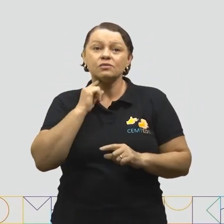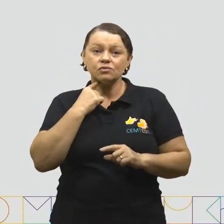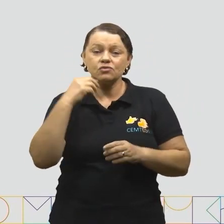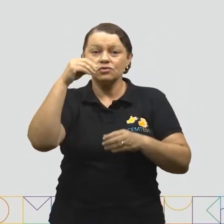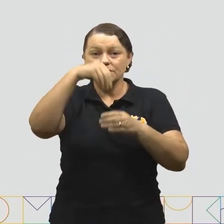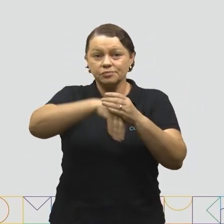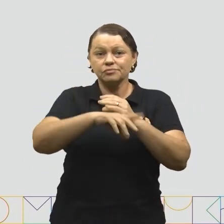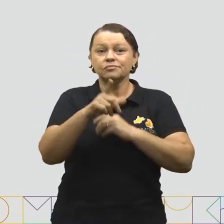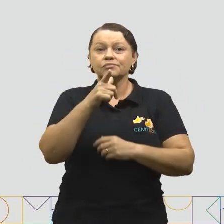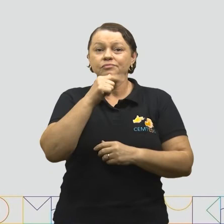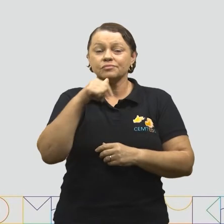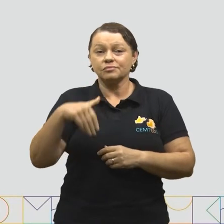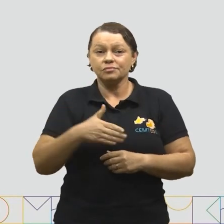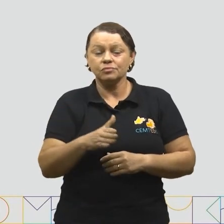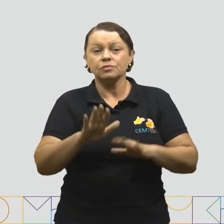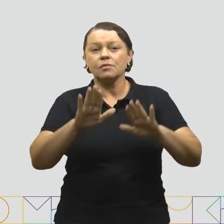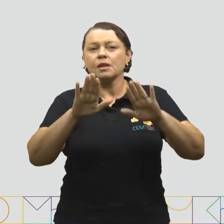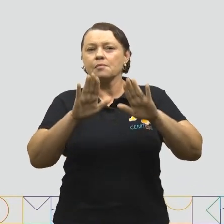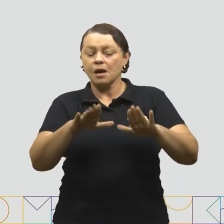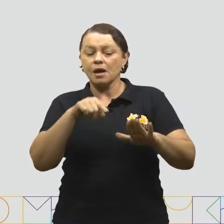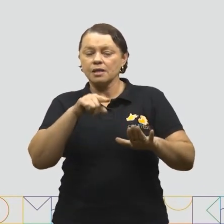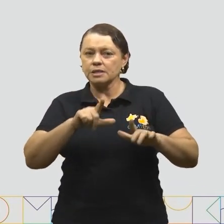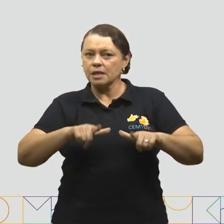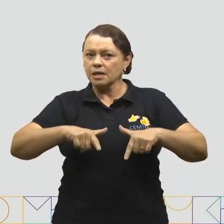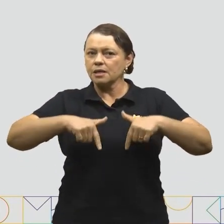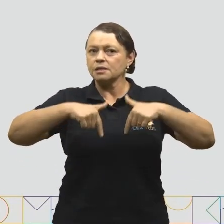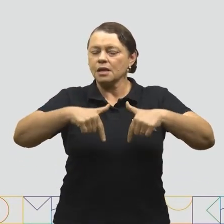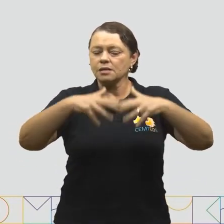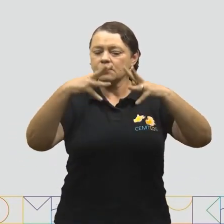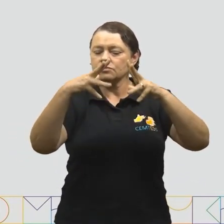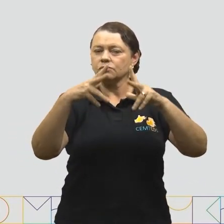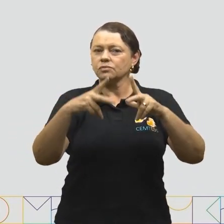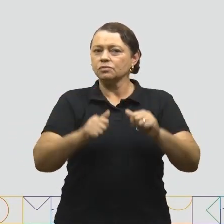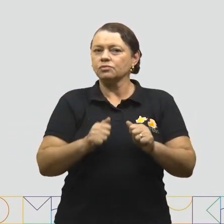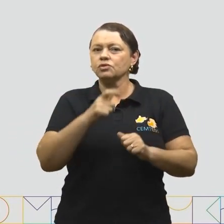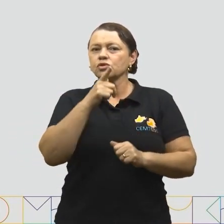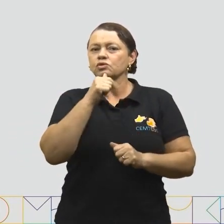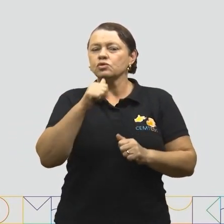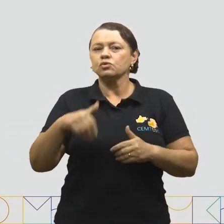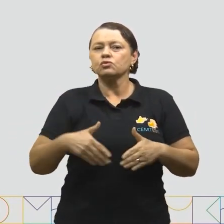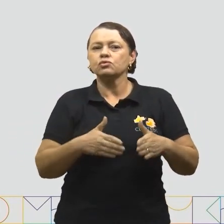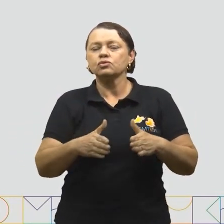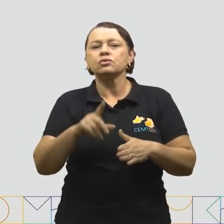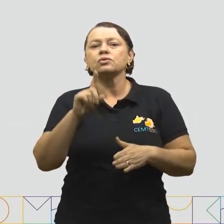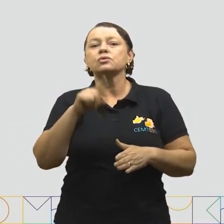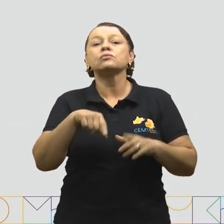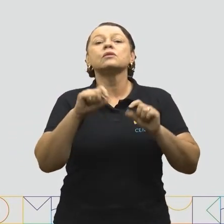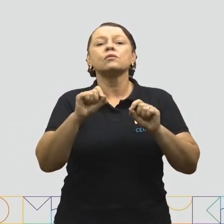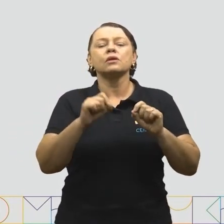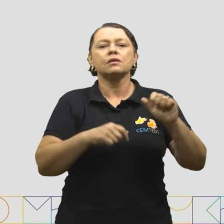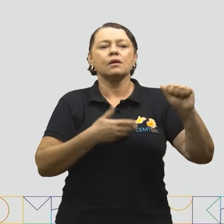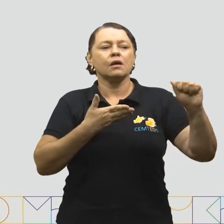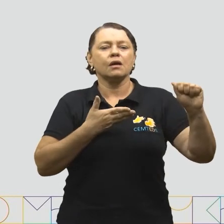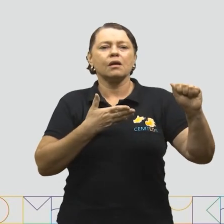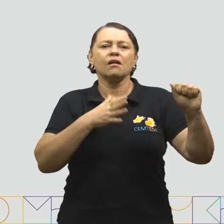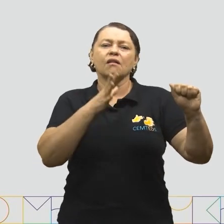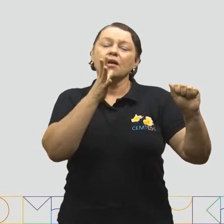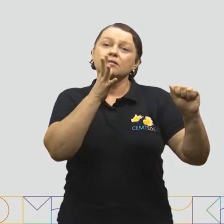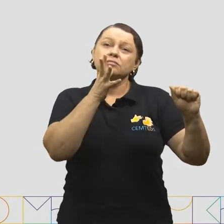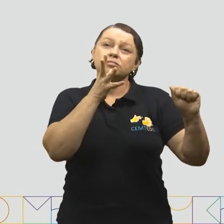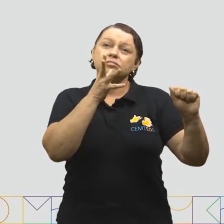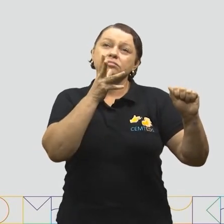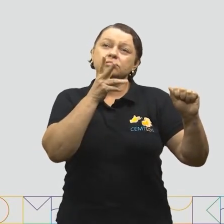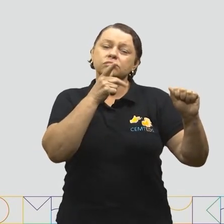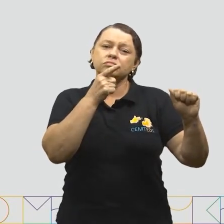efeitos. Todavia, essa ação de despoluição dos rios sairá, resposta A, muito lenta